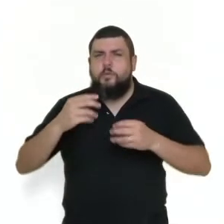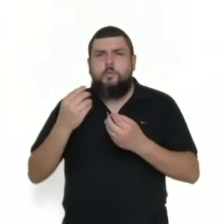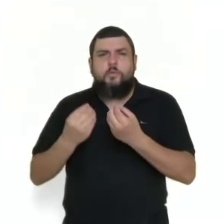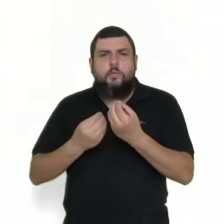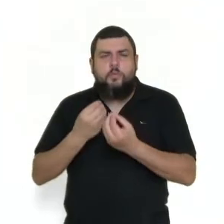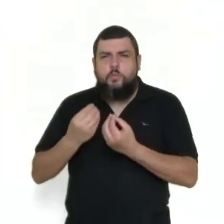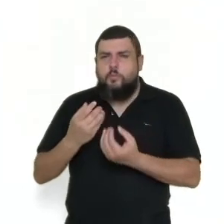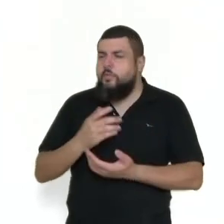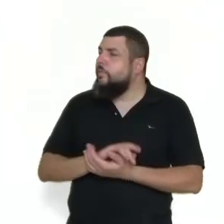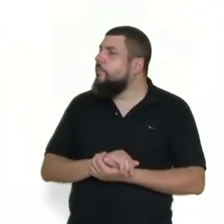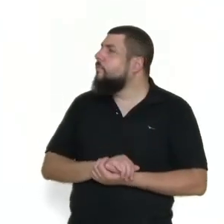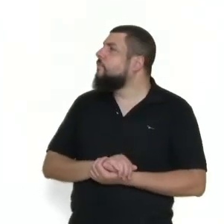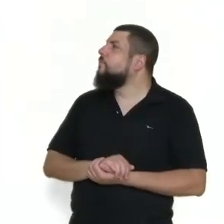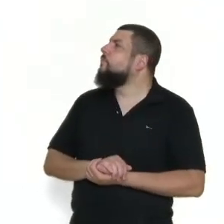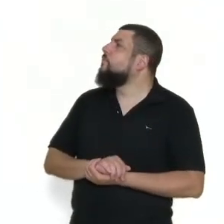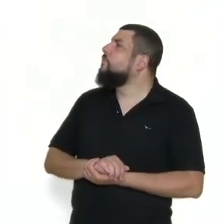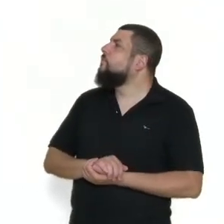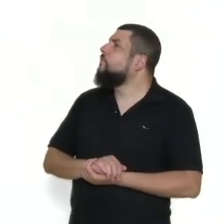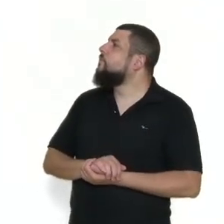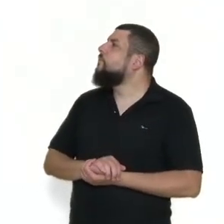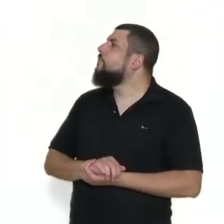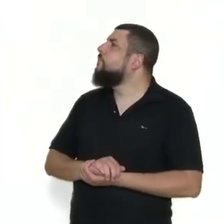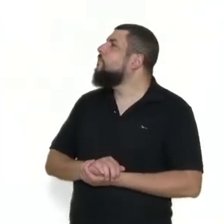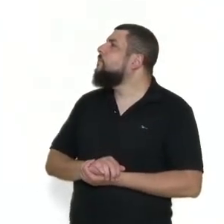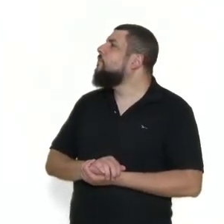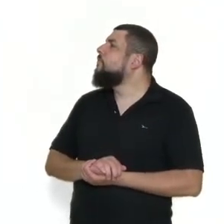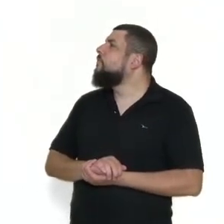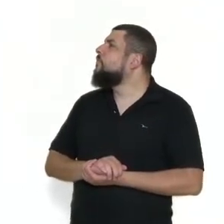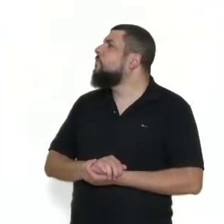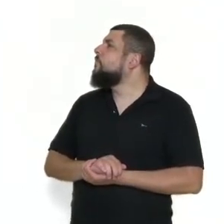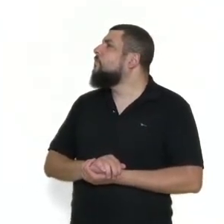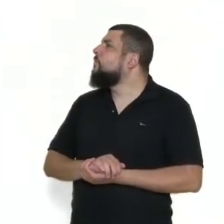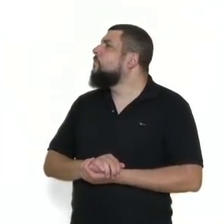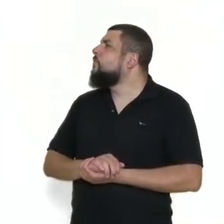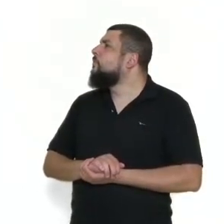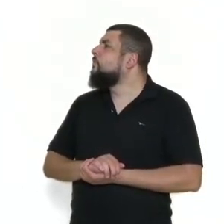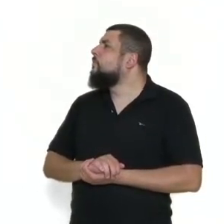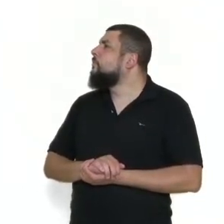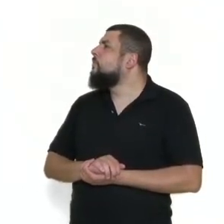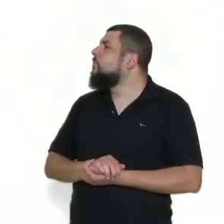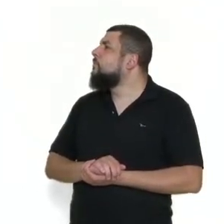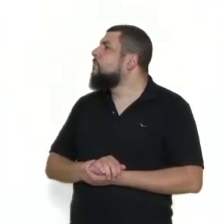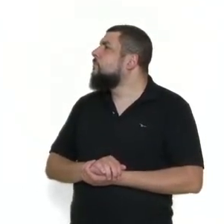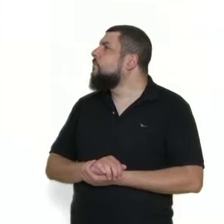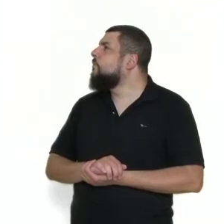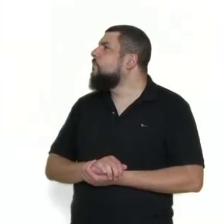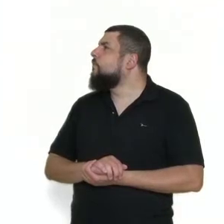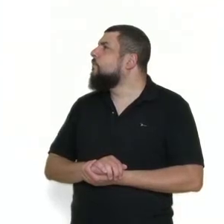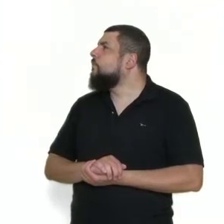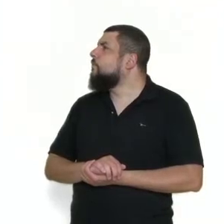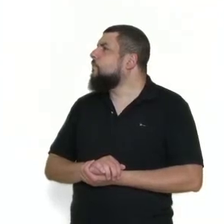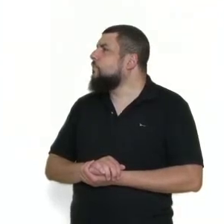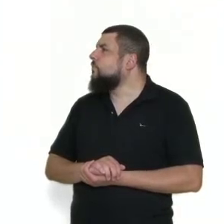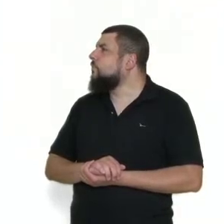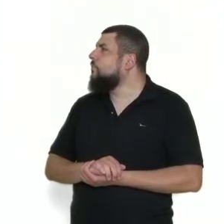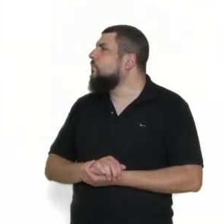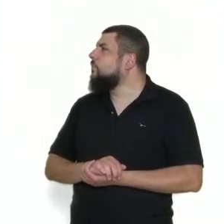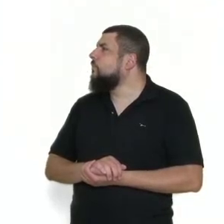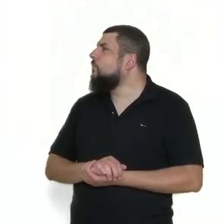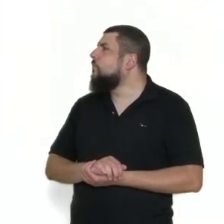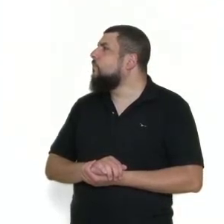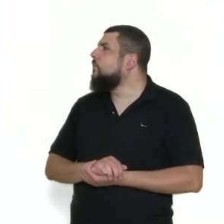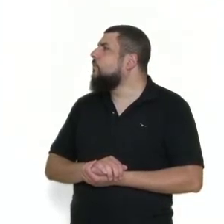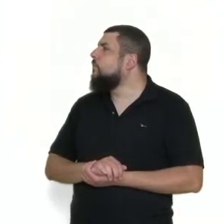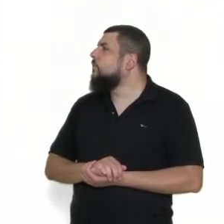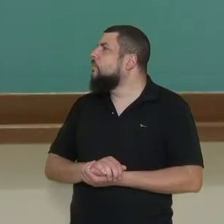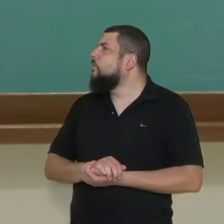bioma, predominantemente por animais roedores, como os ratos cangurus, as marmotas, répteis como cobras e lagartos, escorpiões,